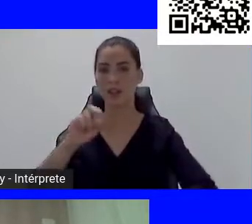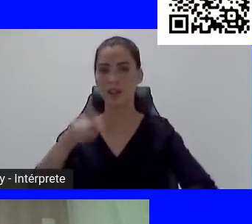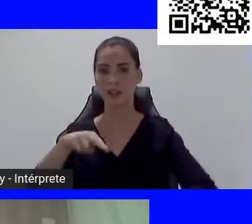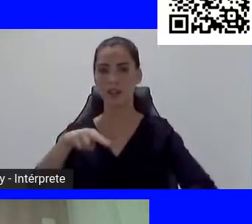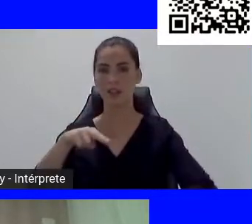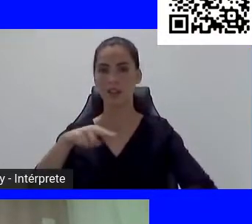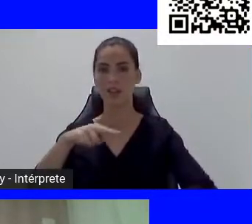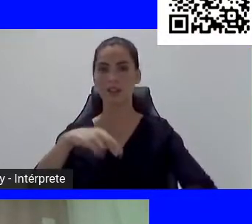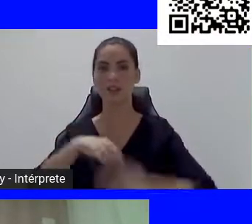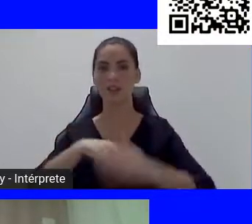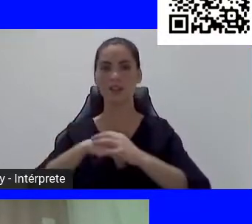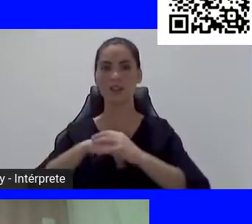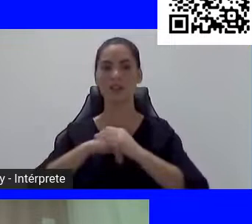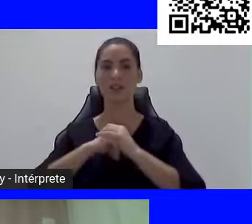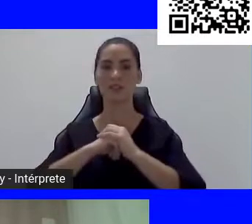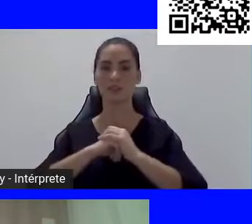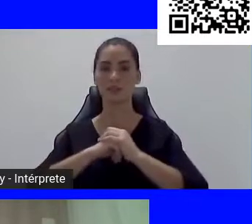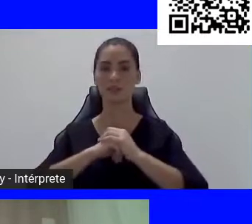com a senadora.